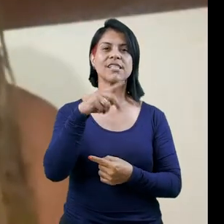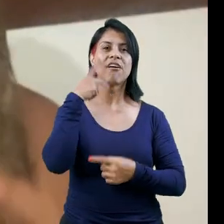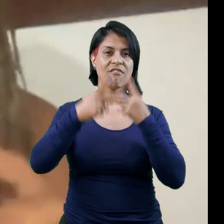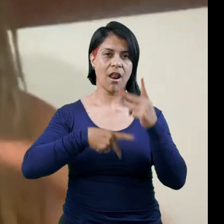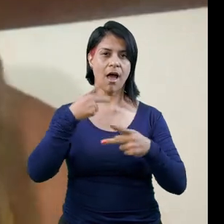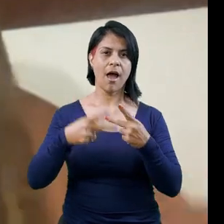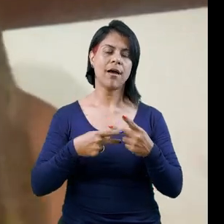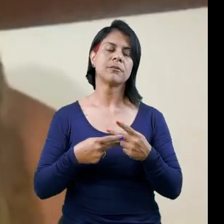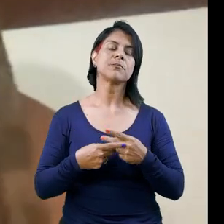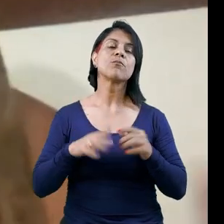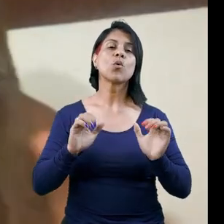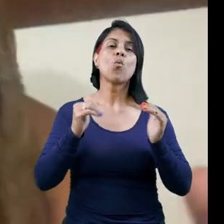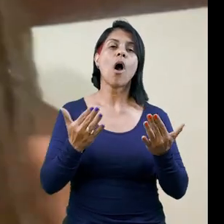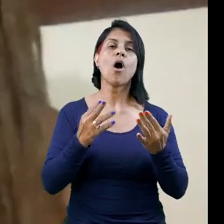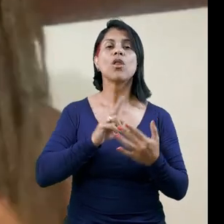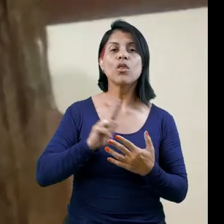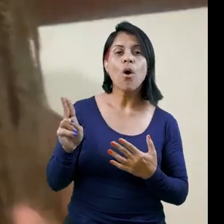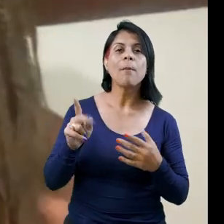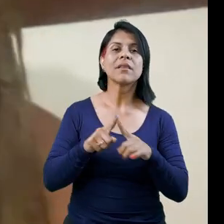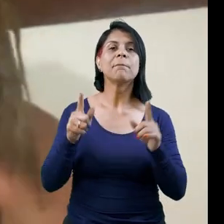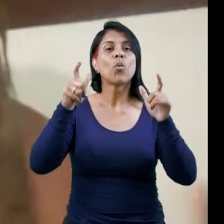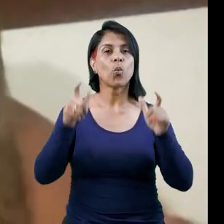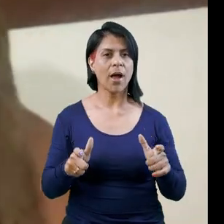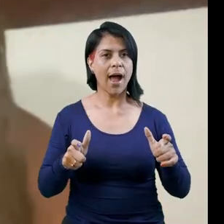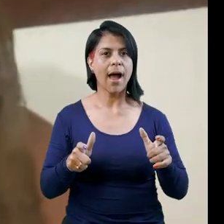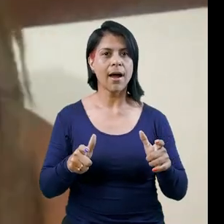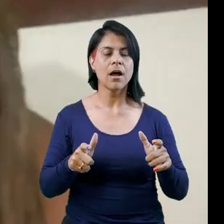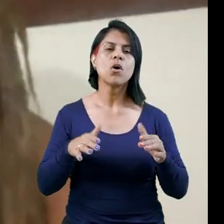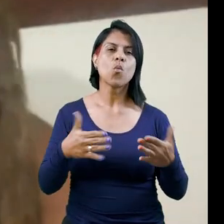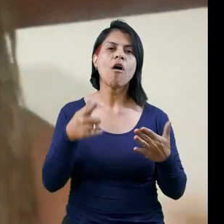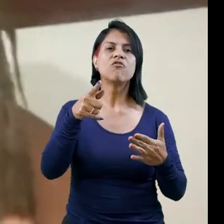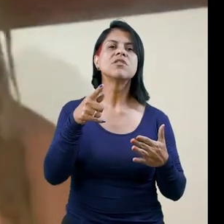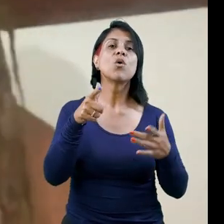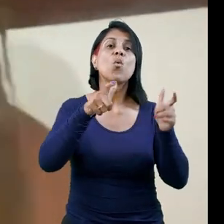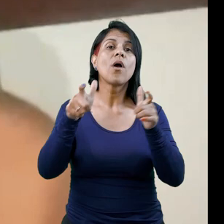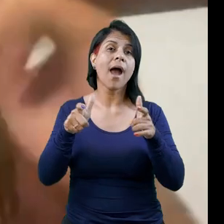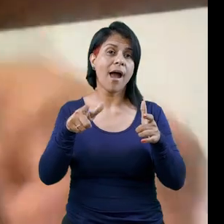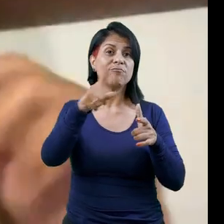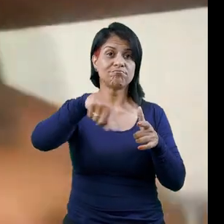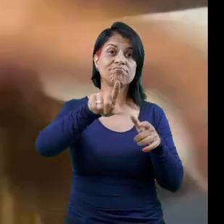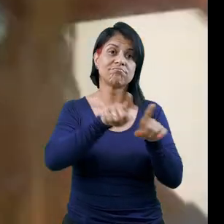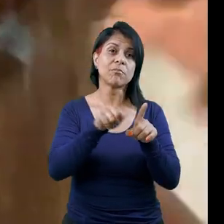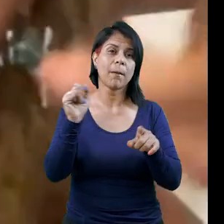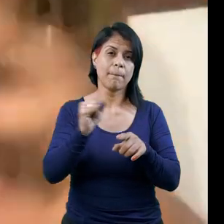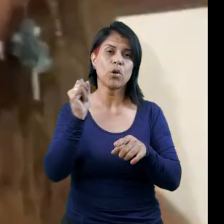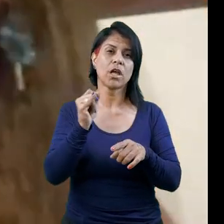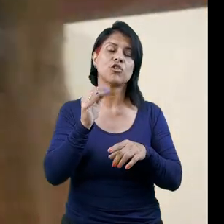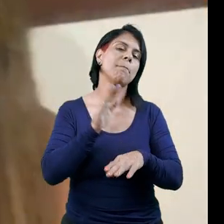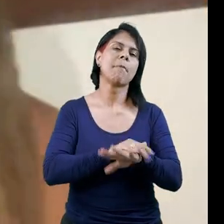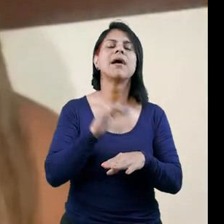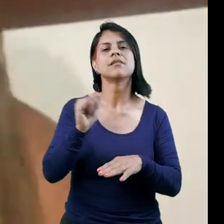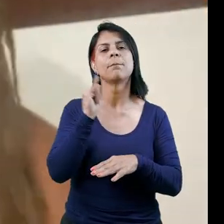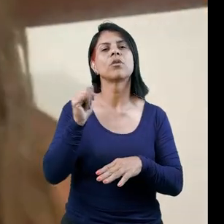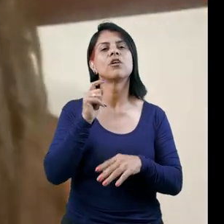falam, acho que nome e lugar é importante a gente saber de que terra vocês vêm. Então, eu acho que é isso, essa